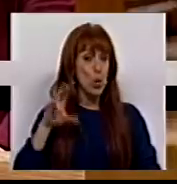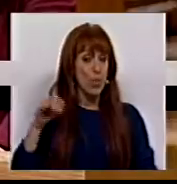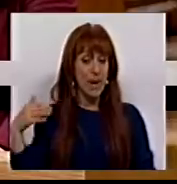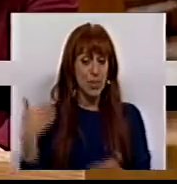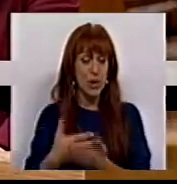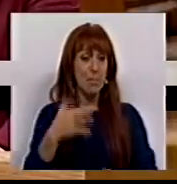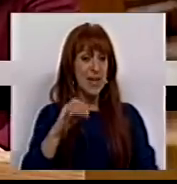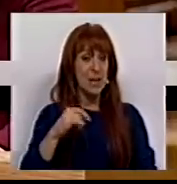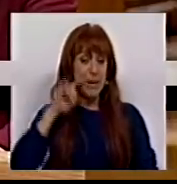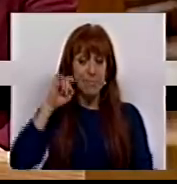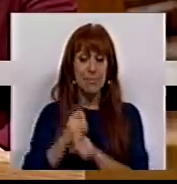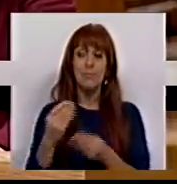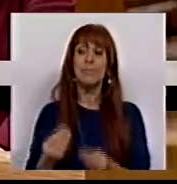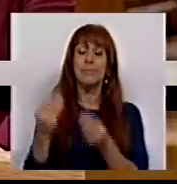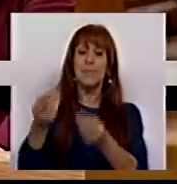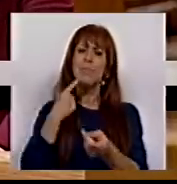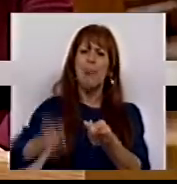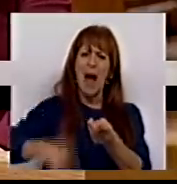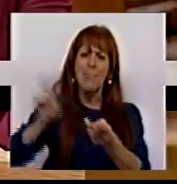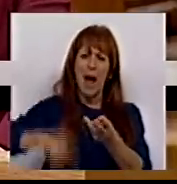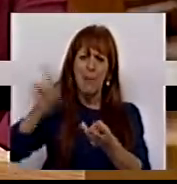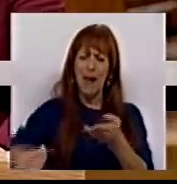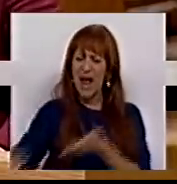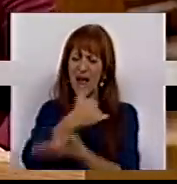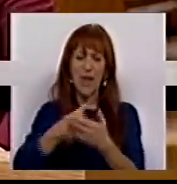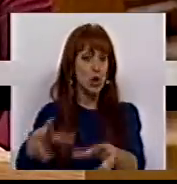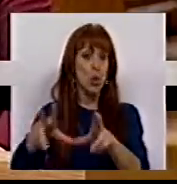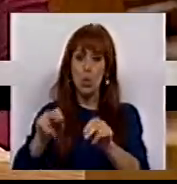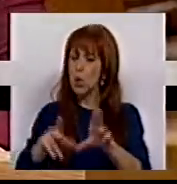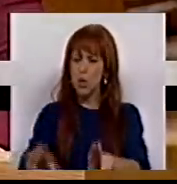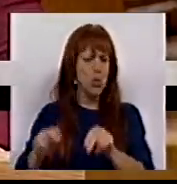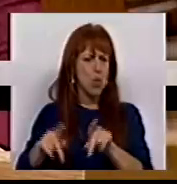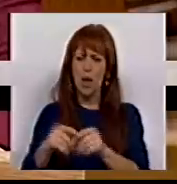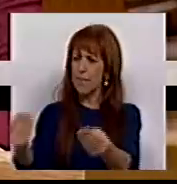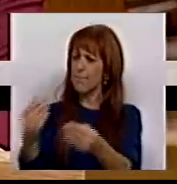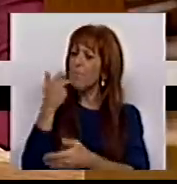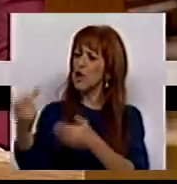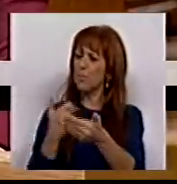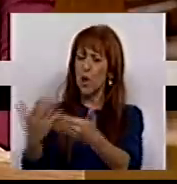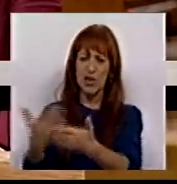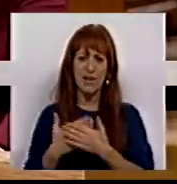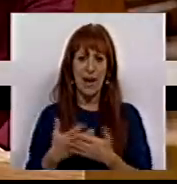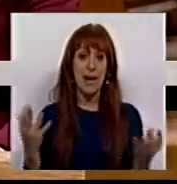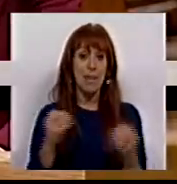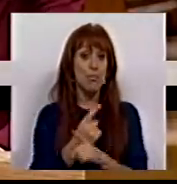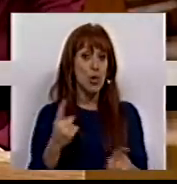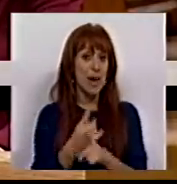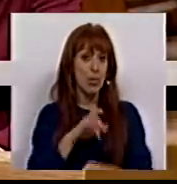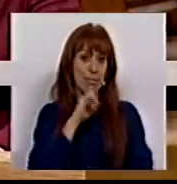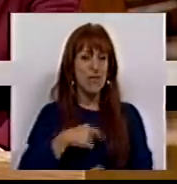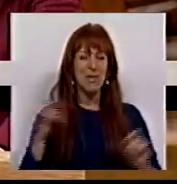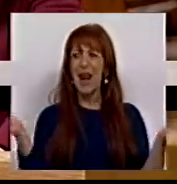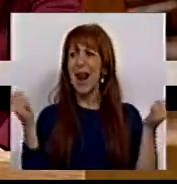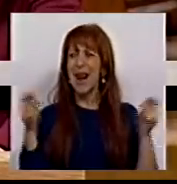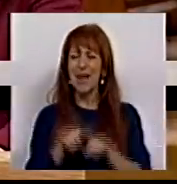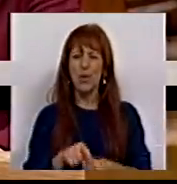Desde novembro que o PCP requereu reiteradamente estes dados e nunca, mas nunca obtivemos resposta. Certamente porque se trata apenas de